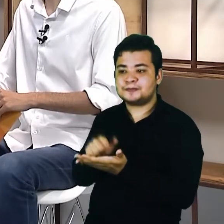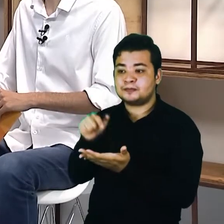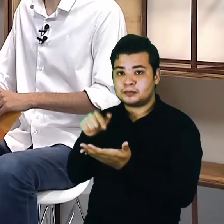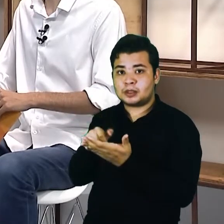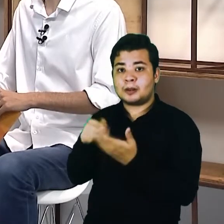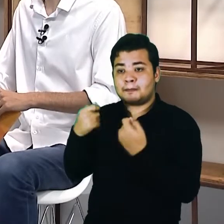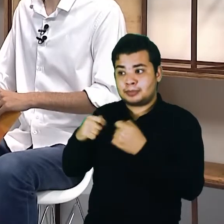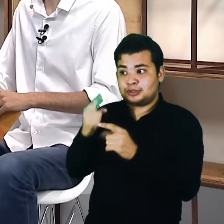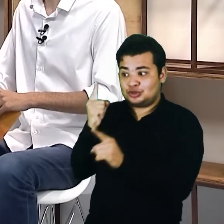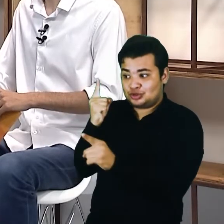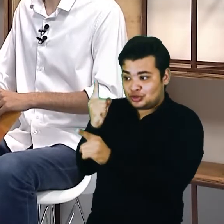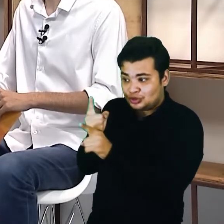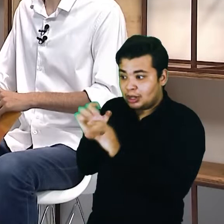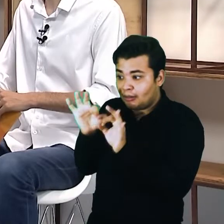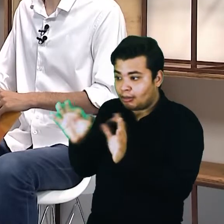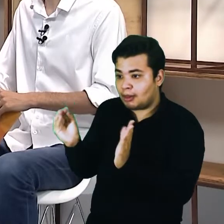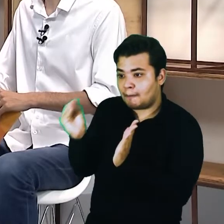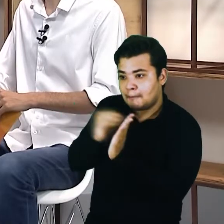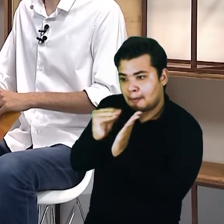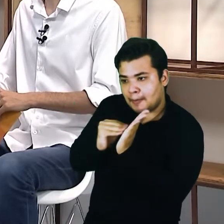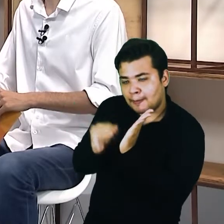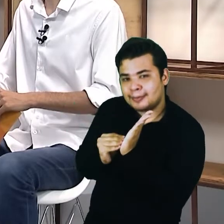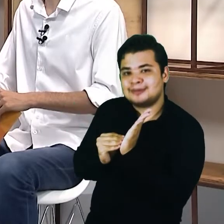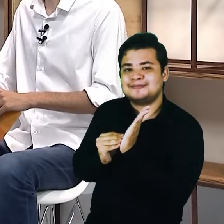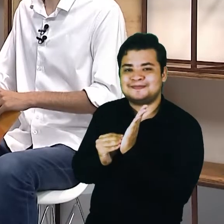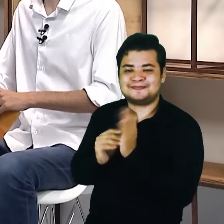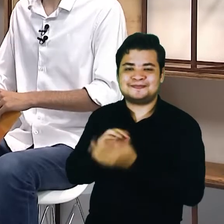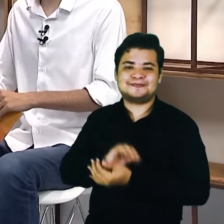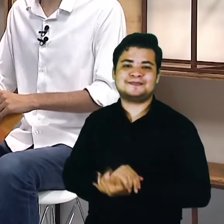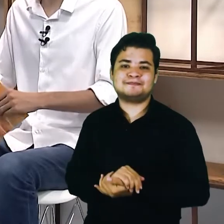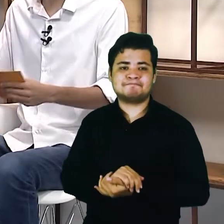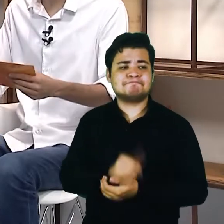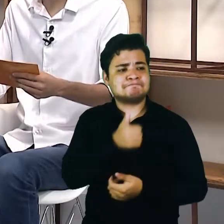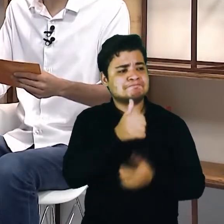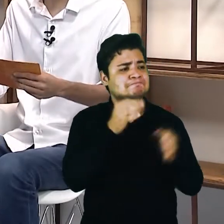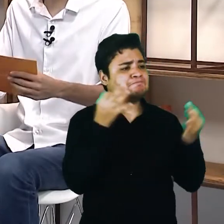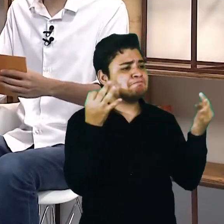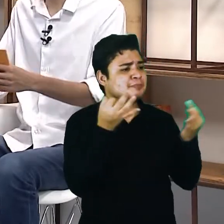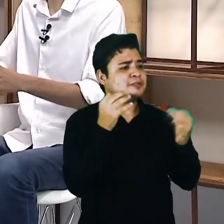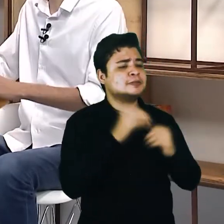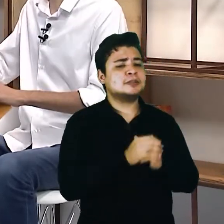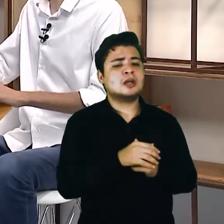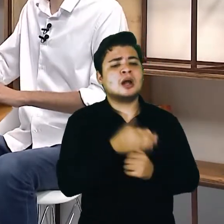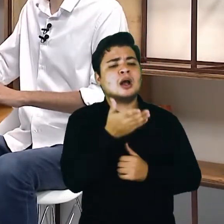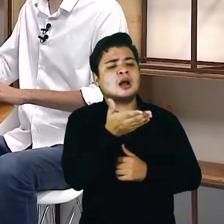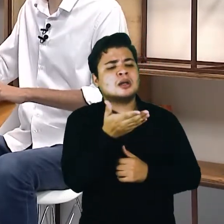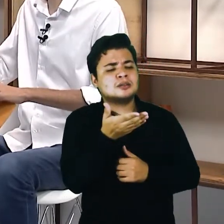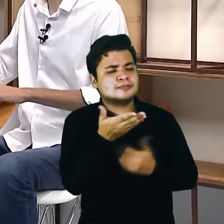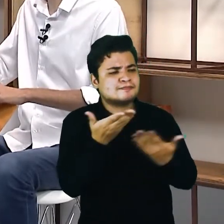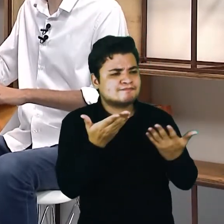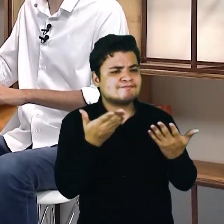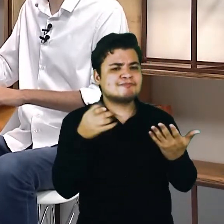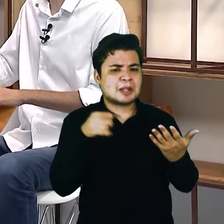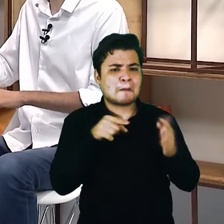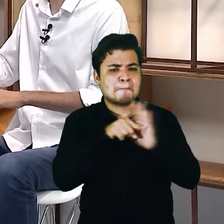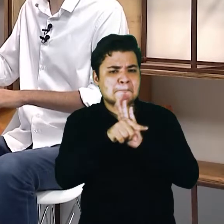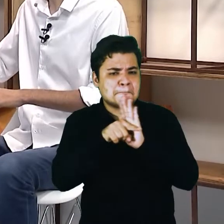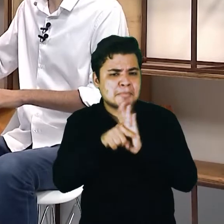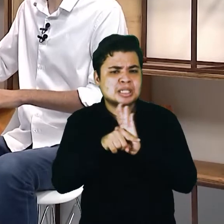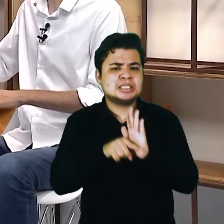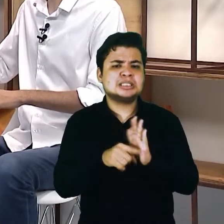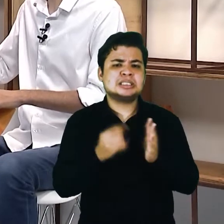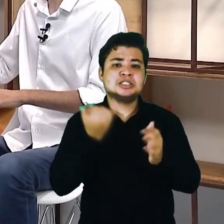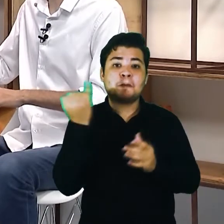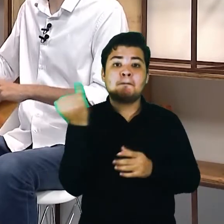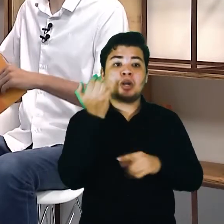tudo bem identificado ao longo das nossas pesquisas. Perfeito. E professora Ana Flávia, qual que é a importância desse tipo de pesquisa